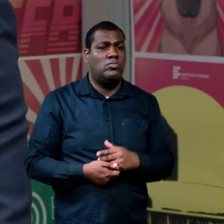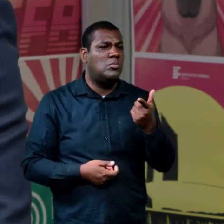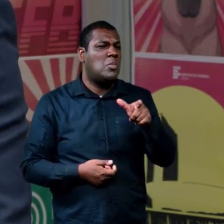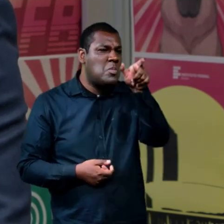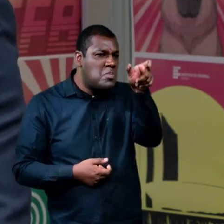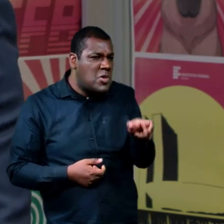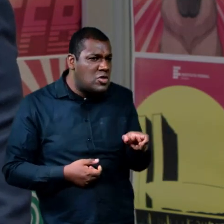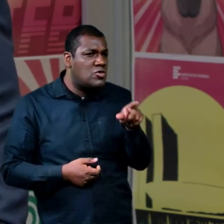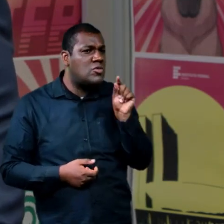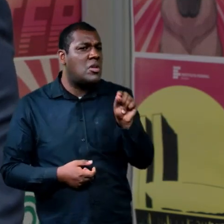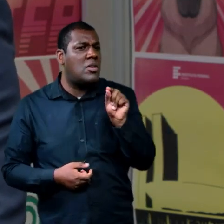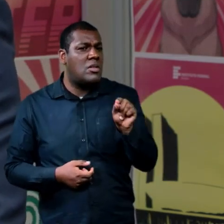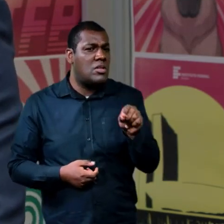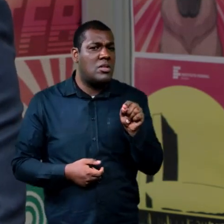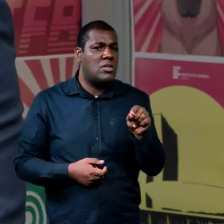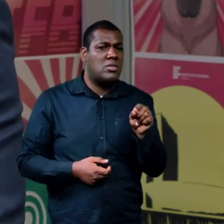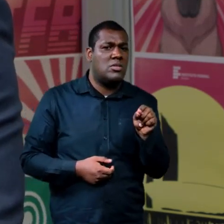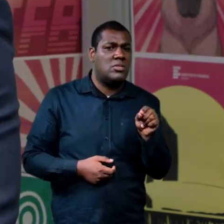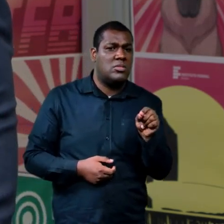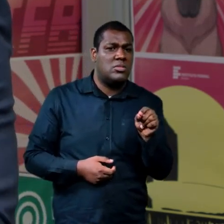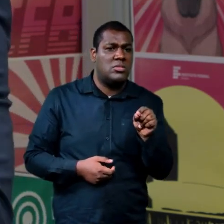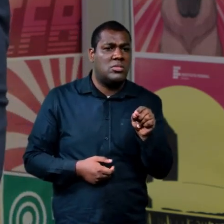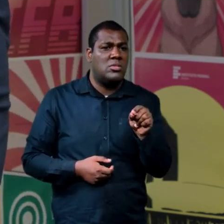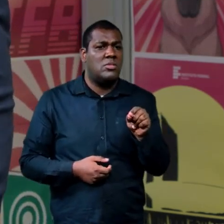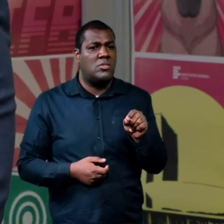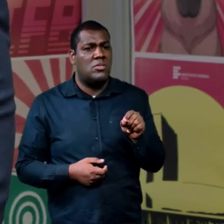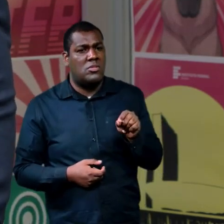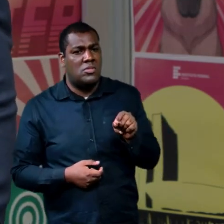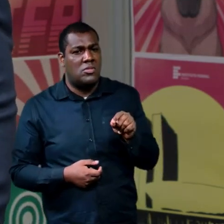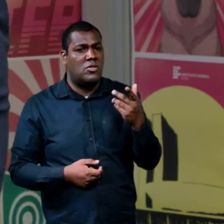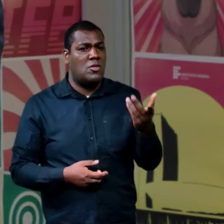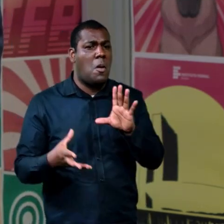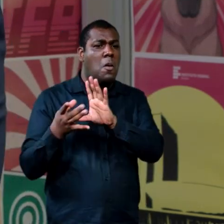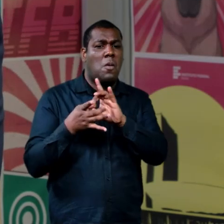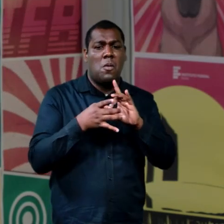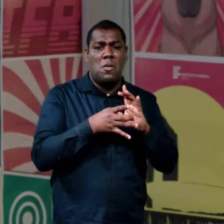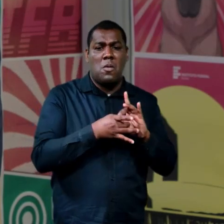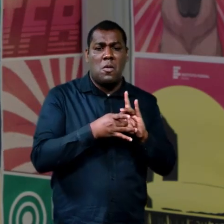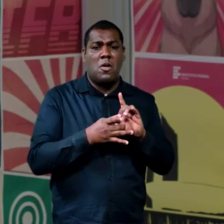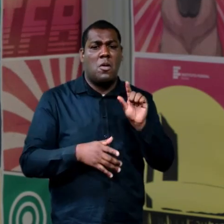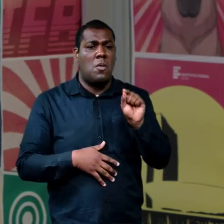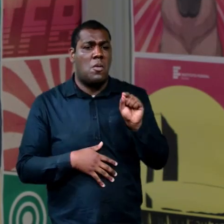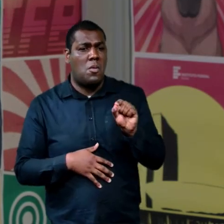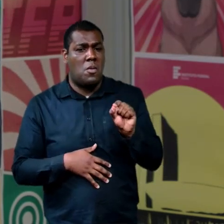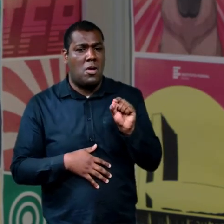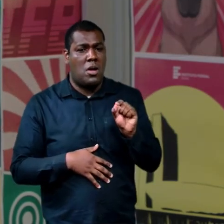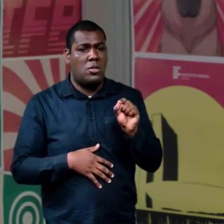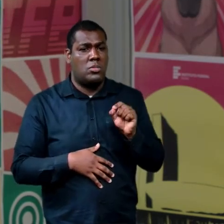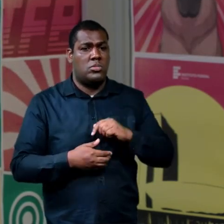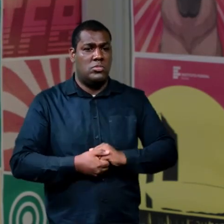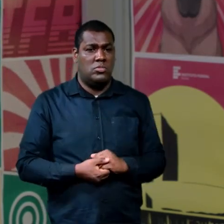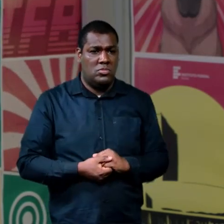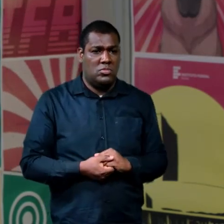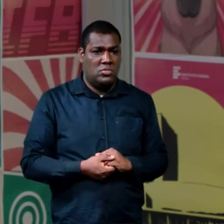pessoa que está praticando ou praticou esse fato, em qual mais ou menos o contexto, inclusive a questão